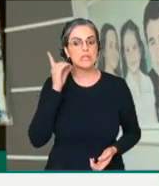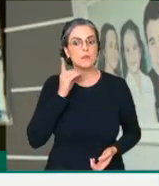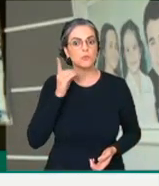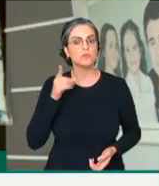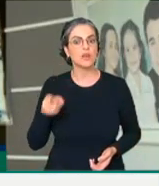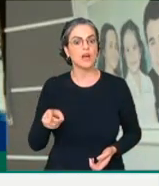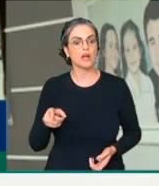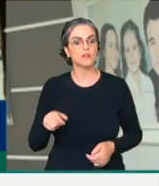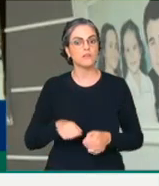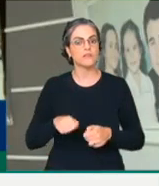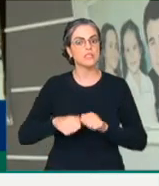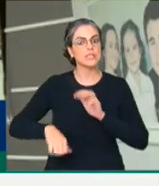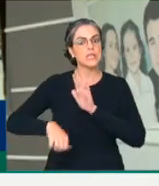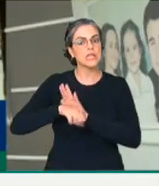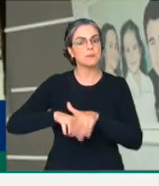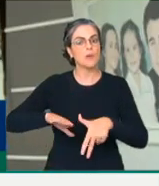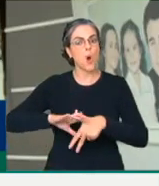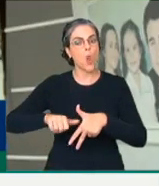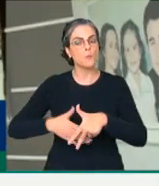de corrupção.